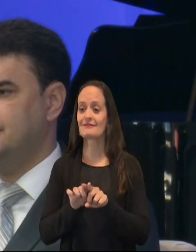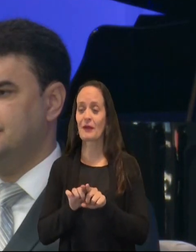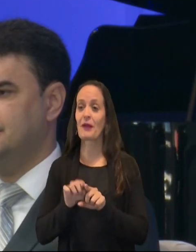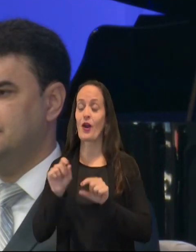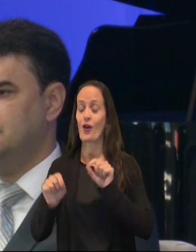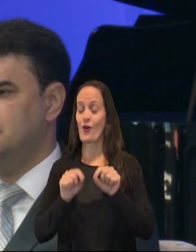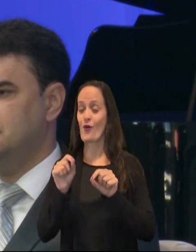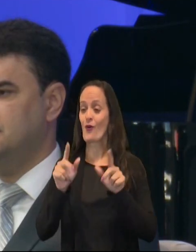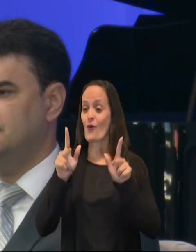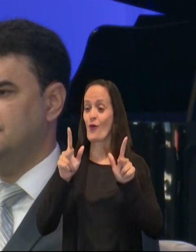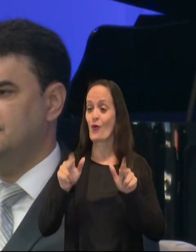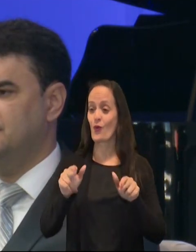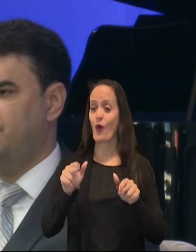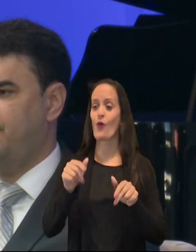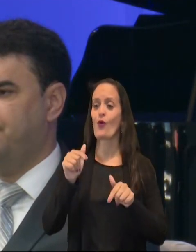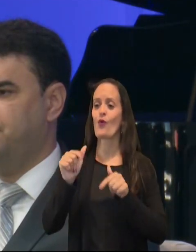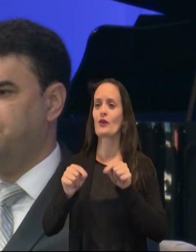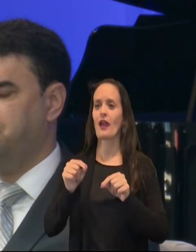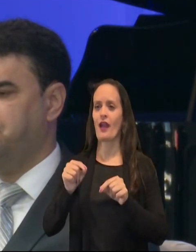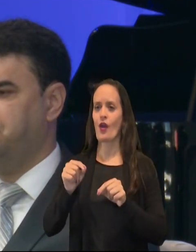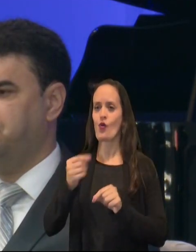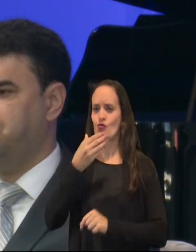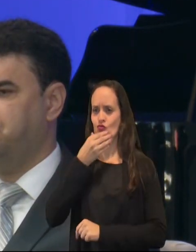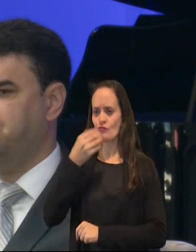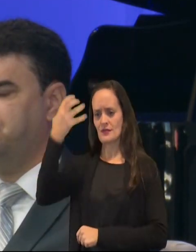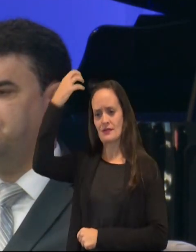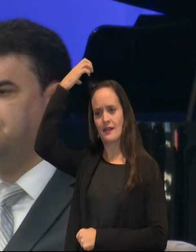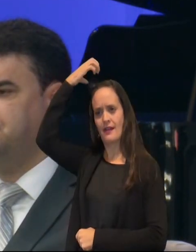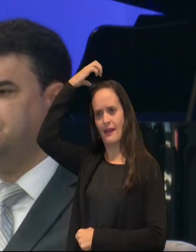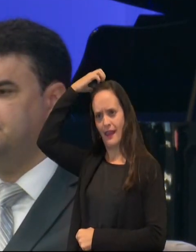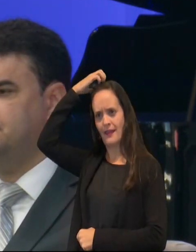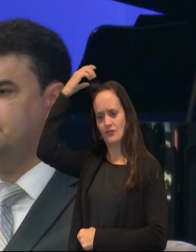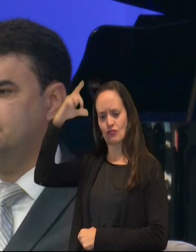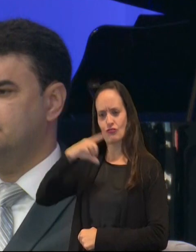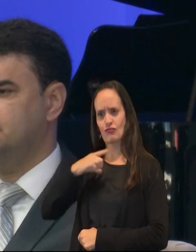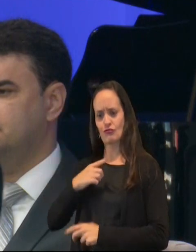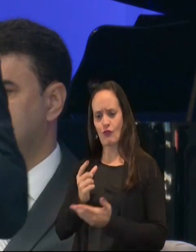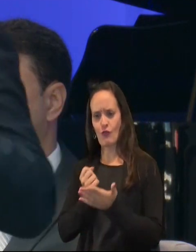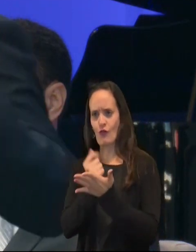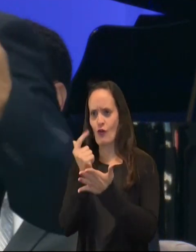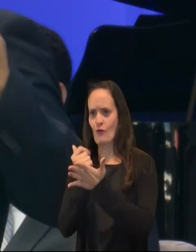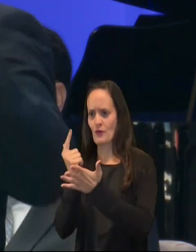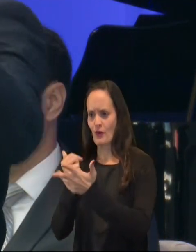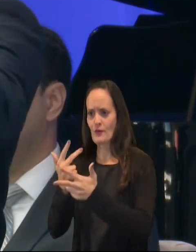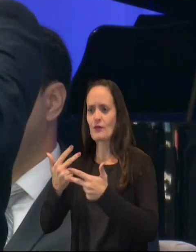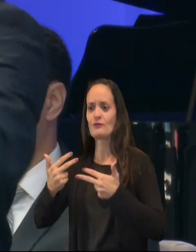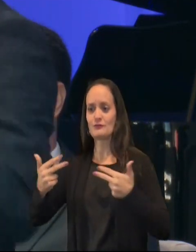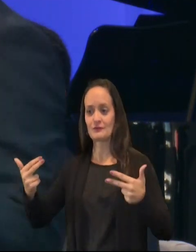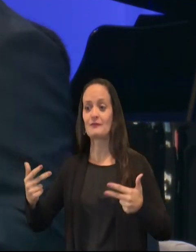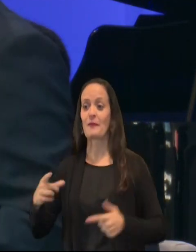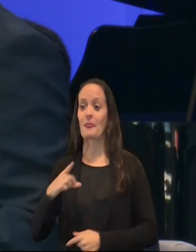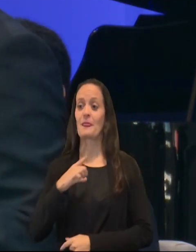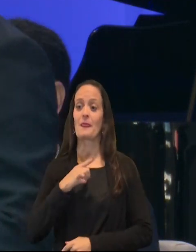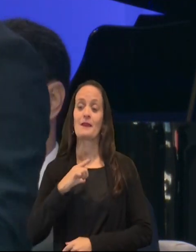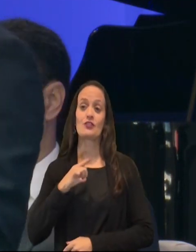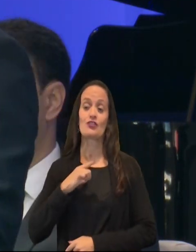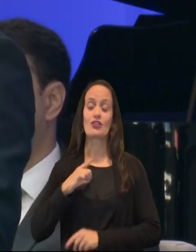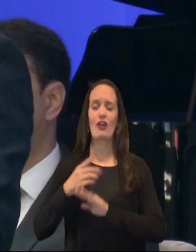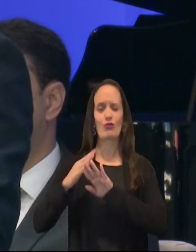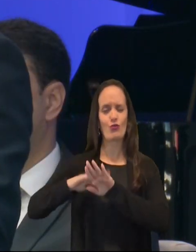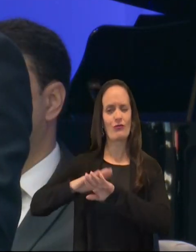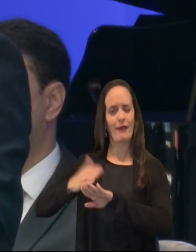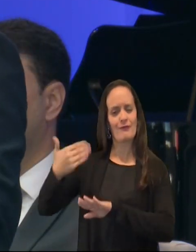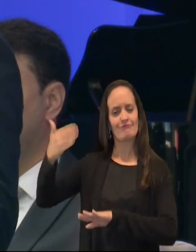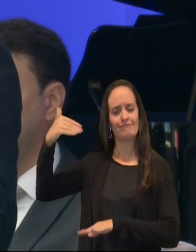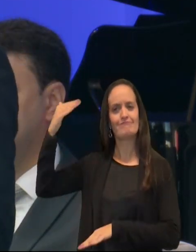reis. O material que os reis compravam, os príncipes, os duques compravam, isso vai se estender por toda a Idade Média, como